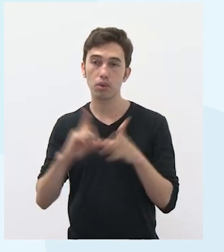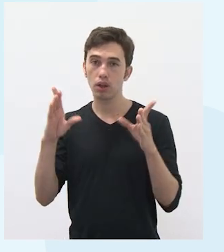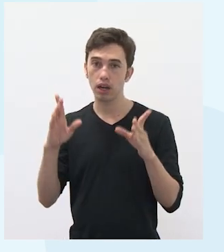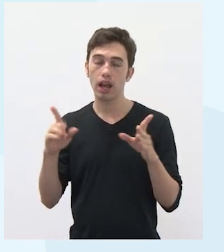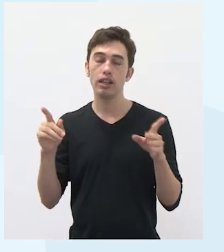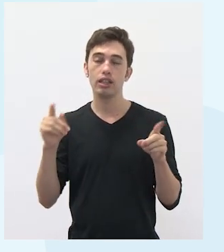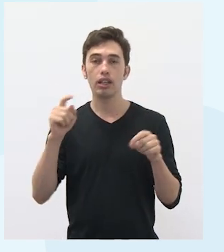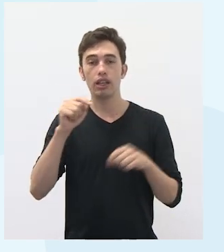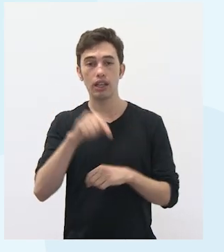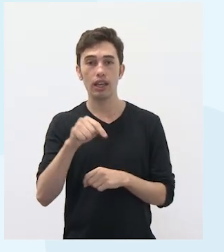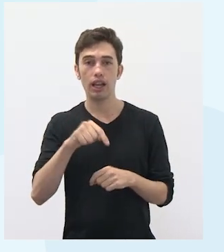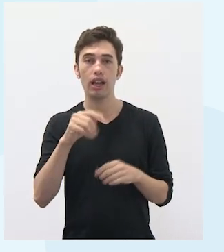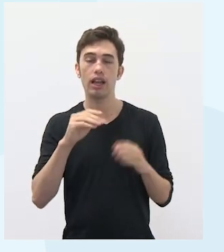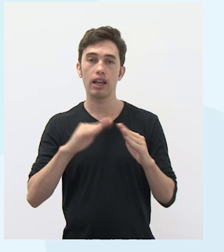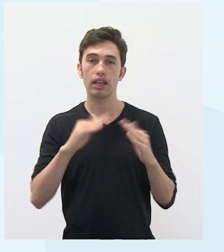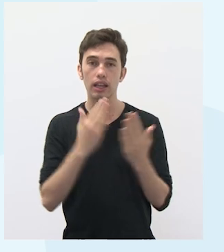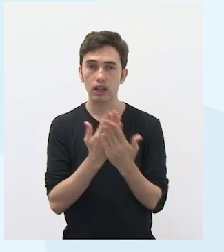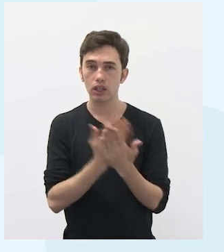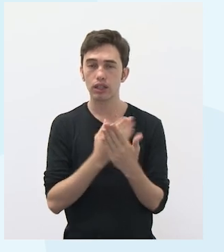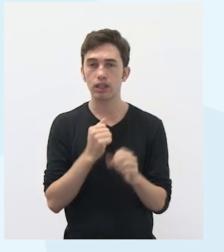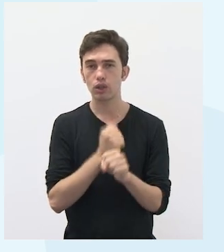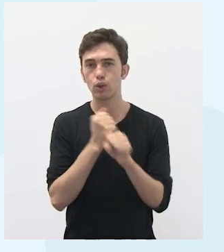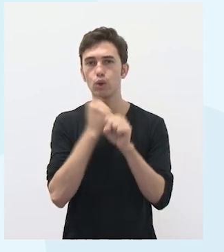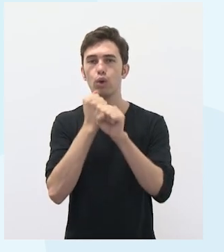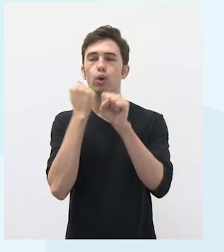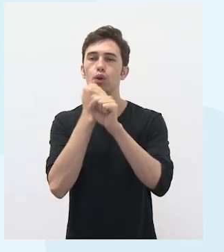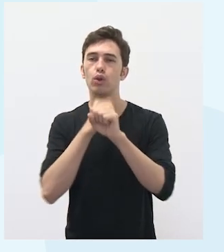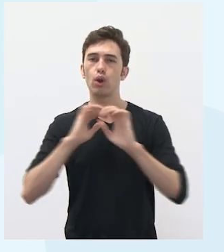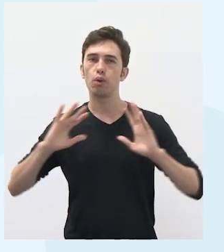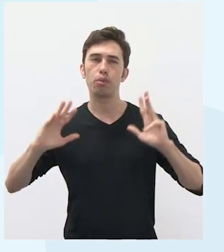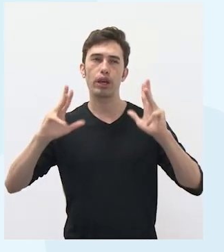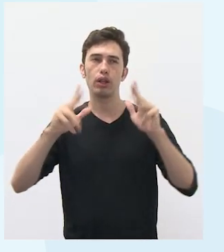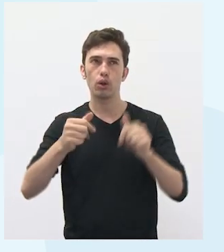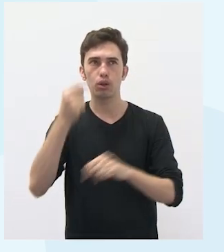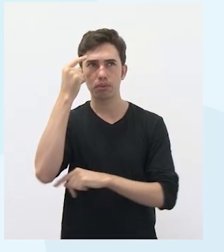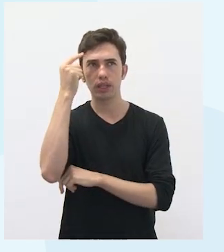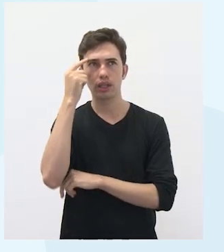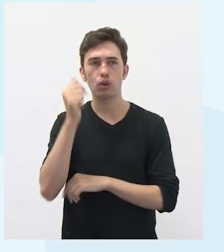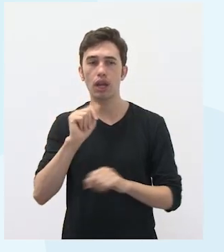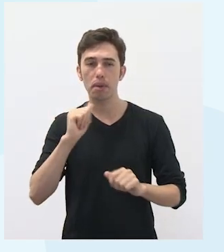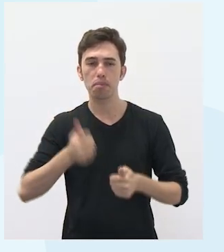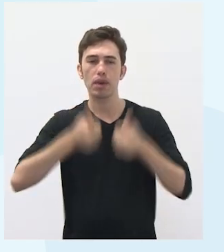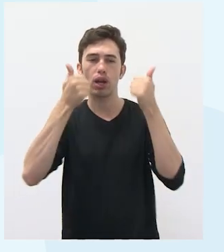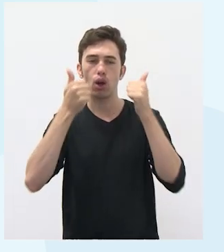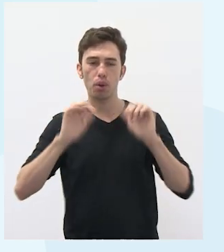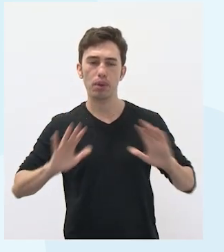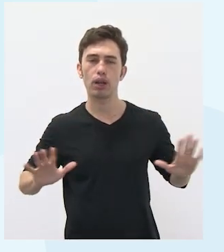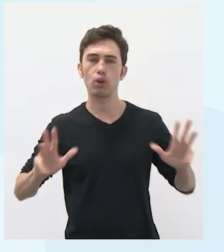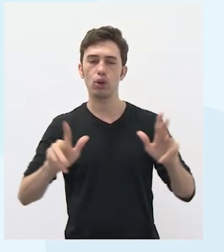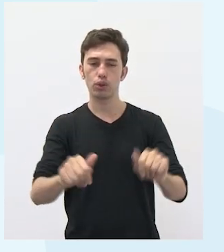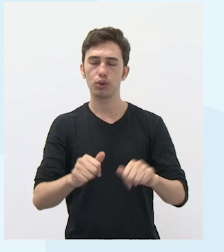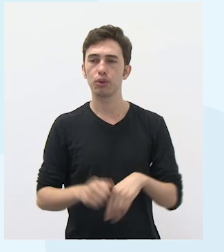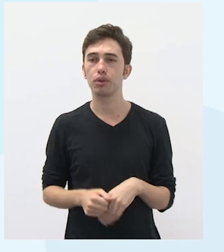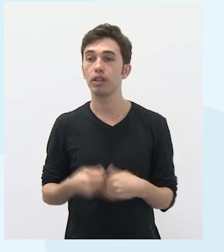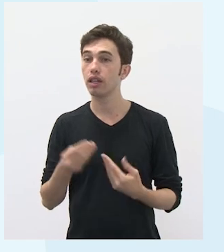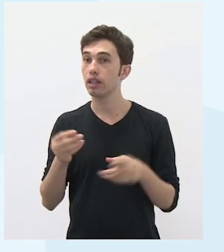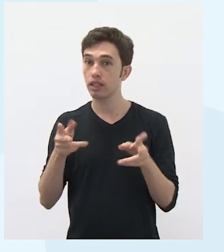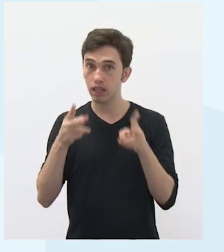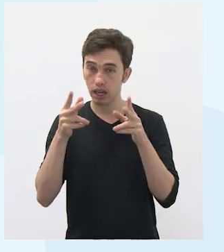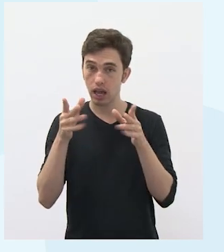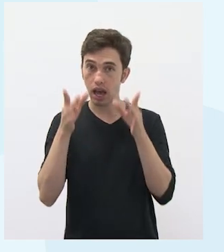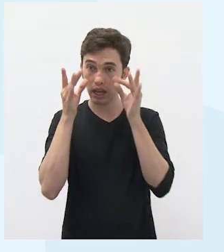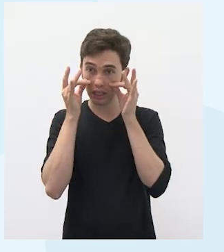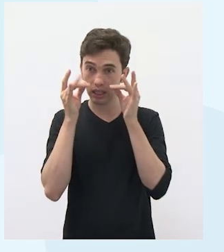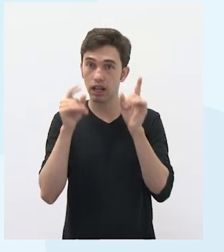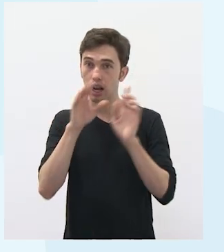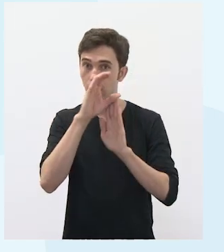escola que é melhor para todos, né? Como eu já disse, atentar aí ao